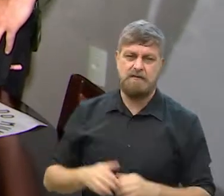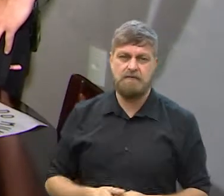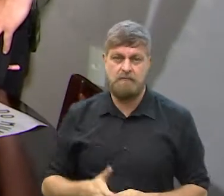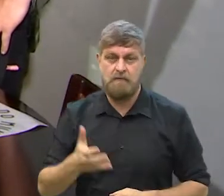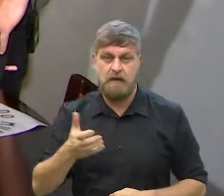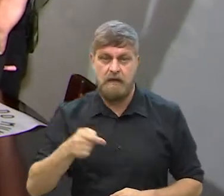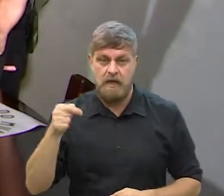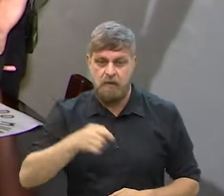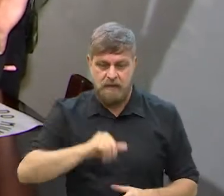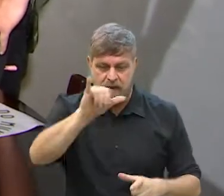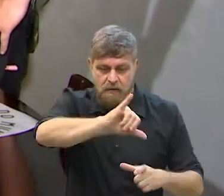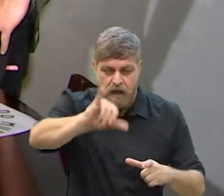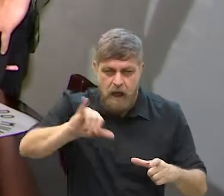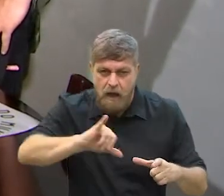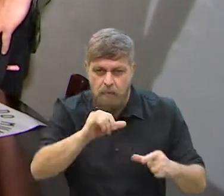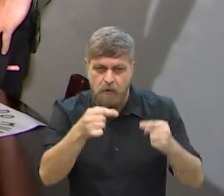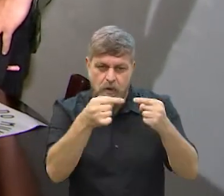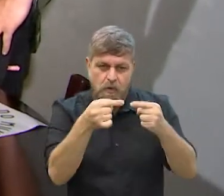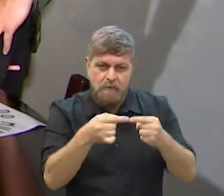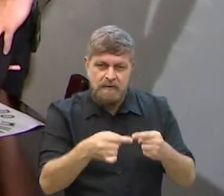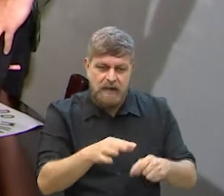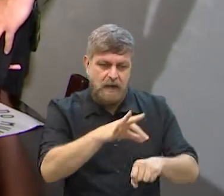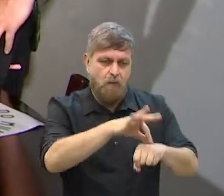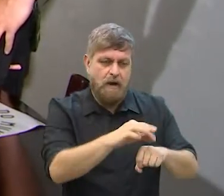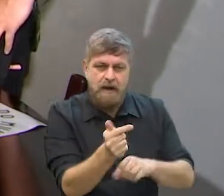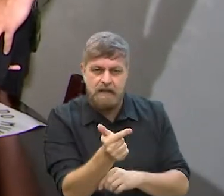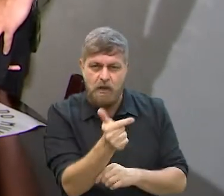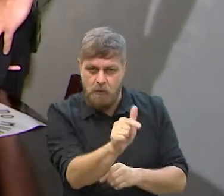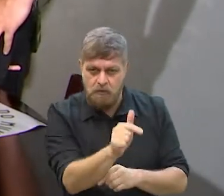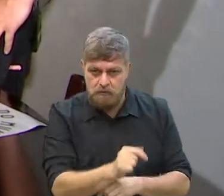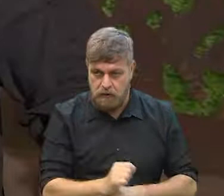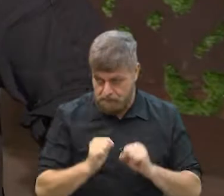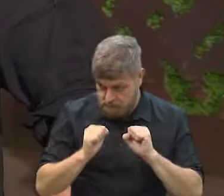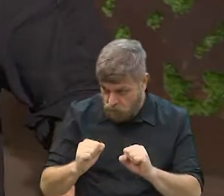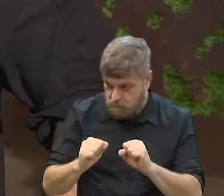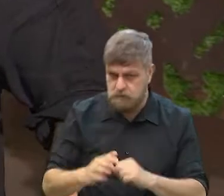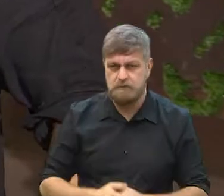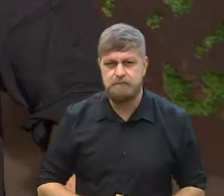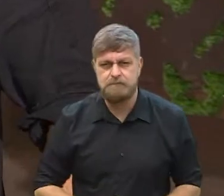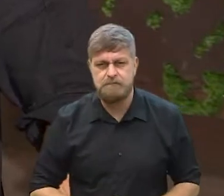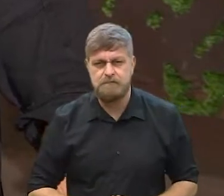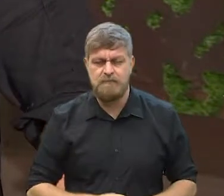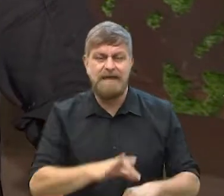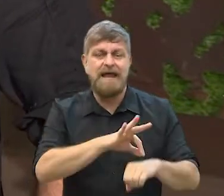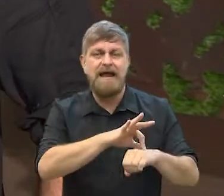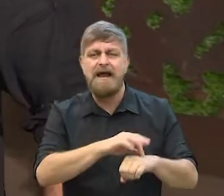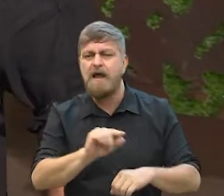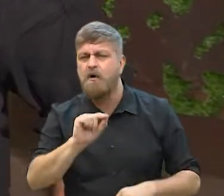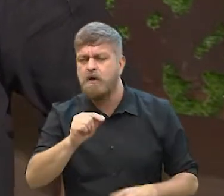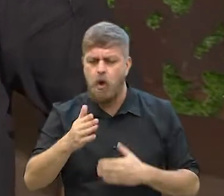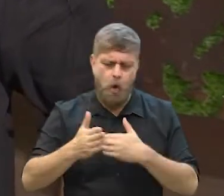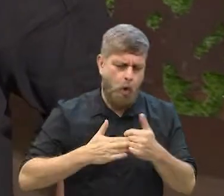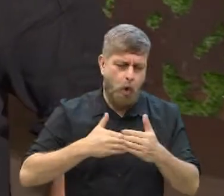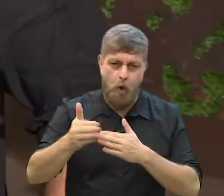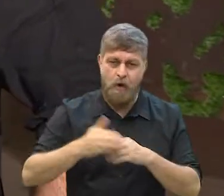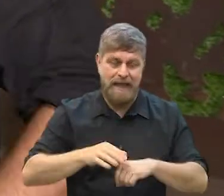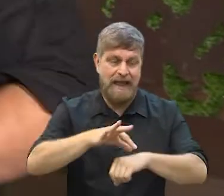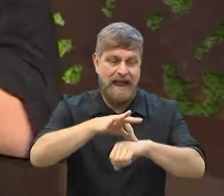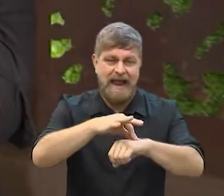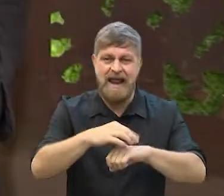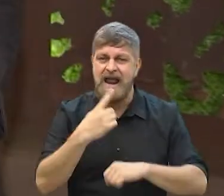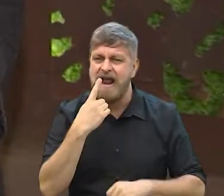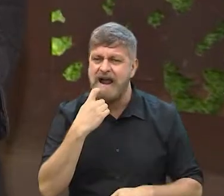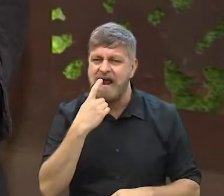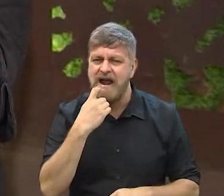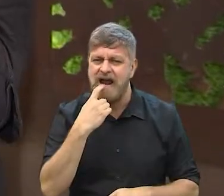fazer esse molinho para combinar com outra carne. Combina também? Quais combina, tipos de carne? Combina todo tipo de carne vermelha,